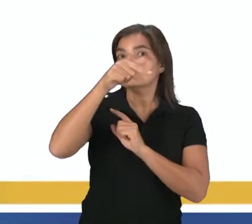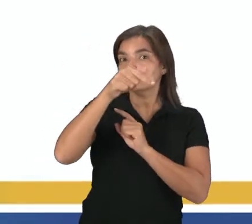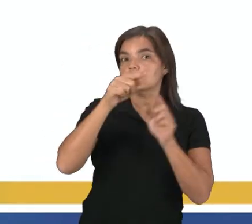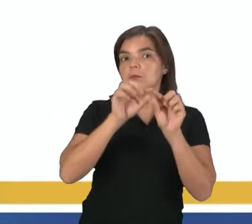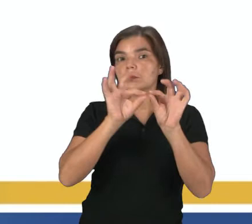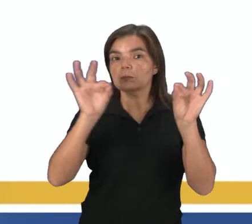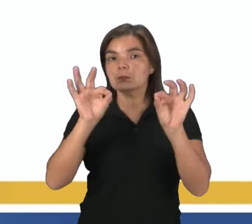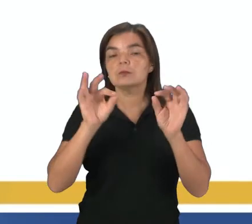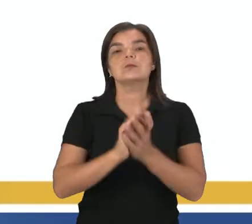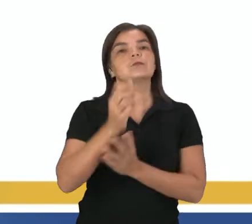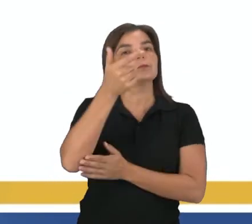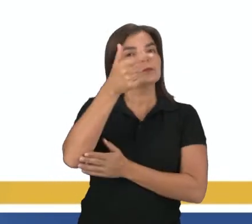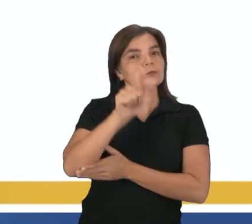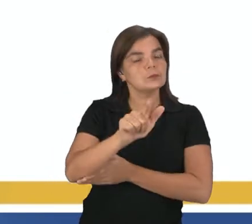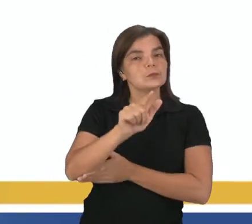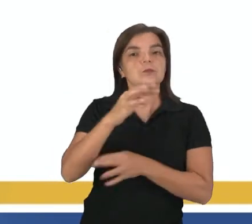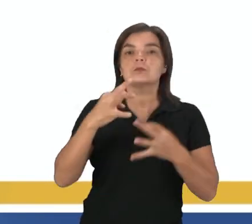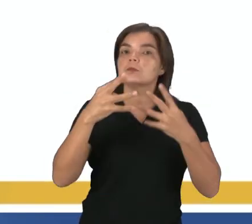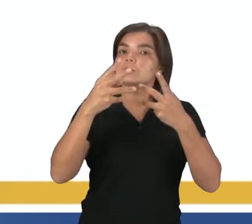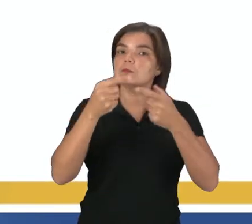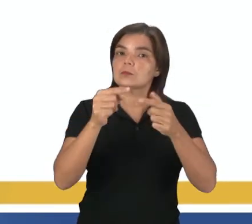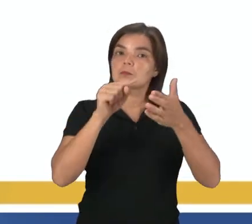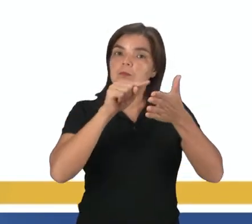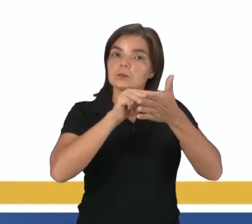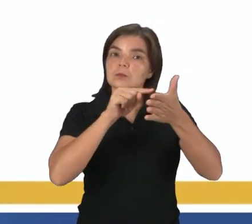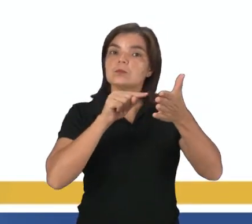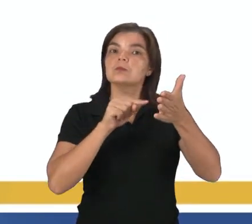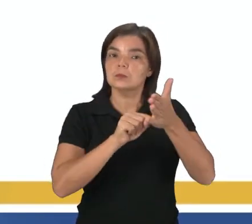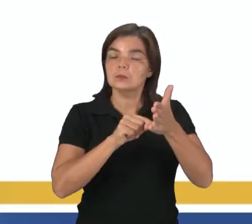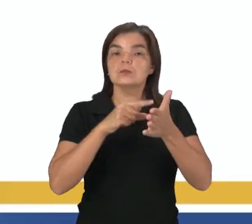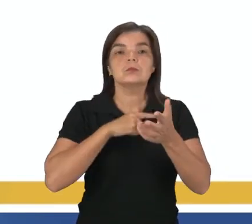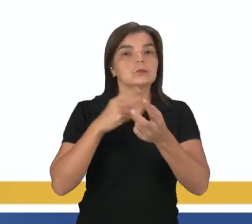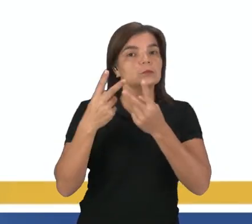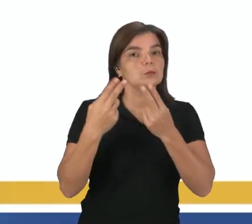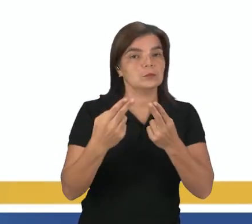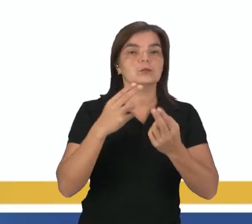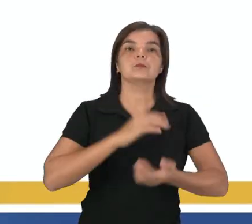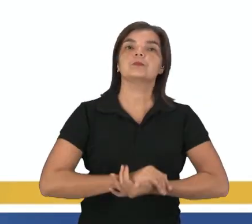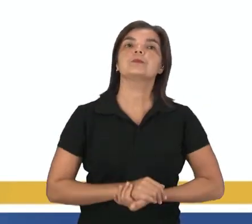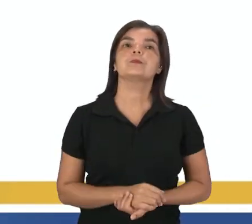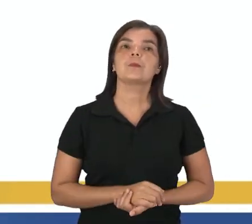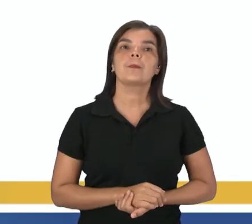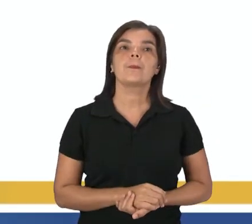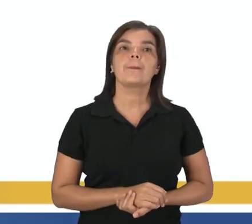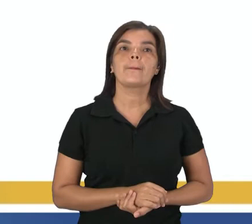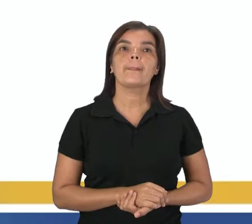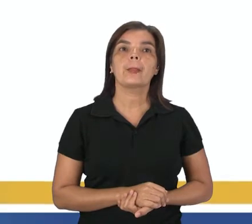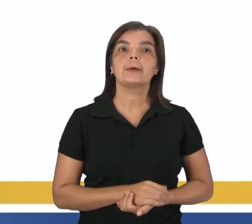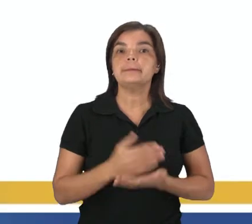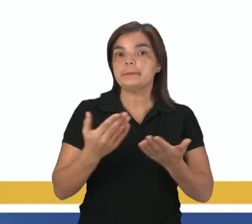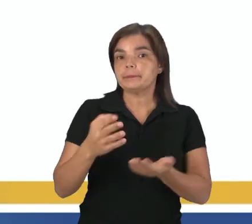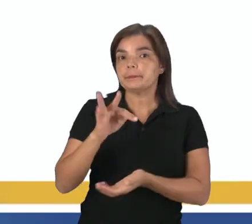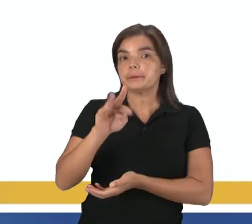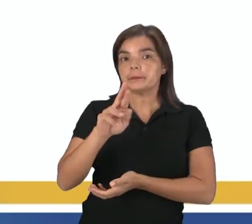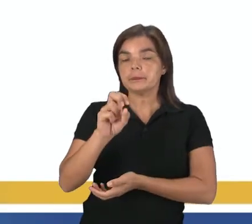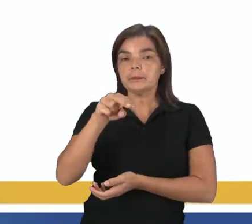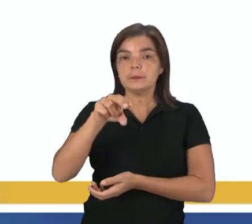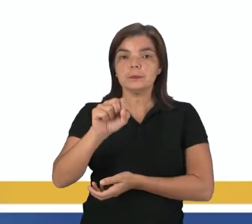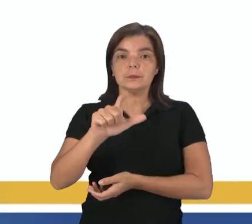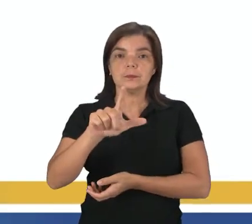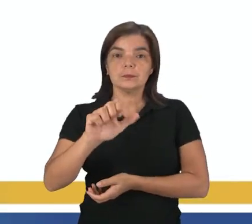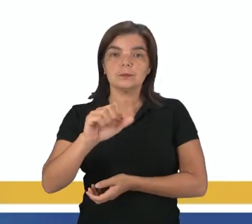de distância. Novamente, todos os pontos têm que ter a mesma distância. Bom,